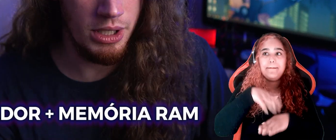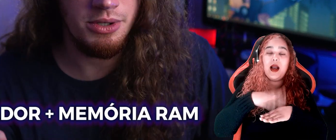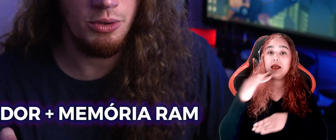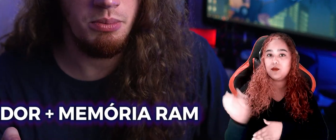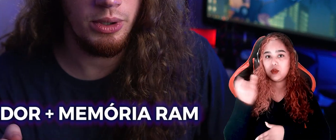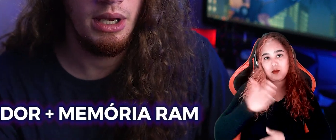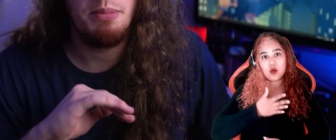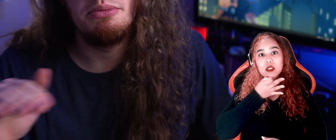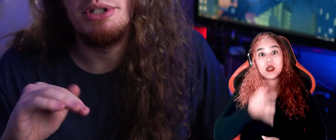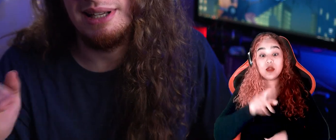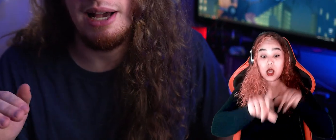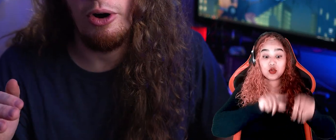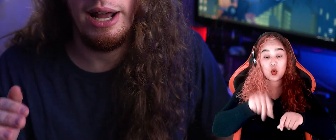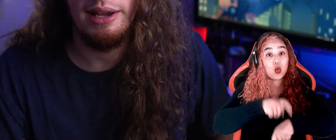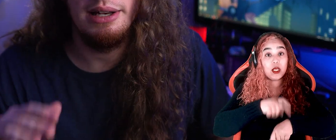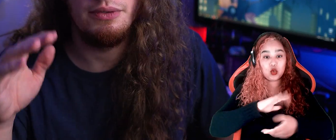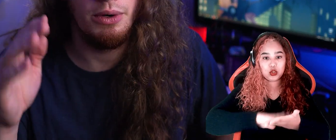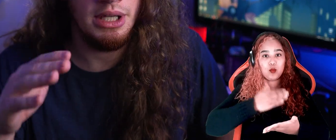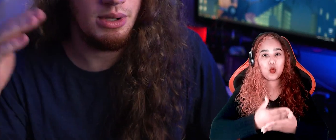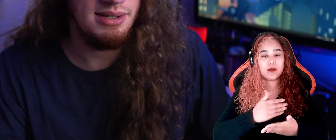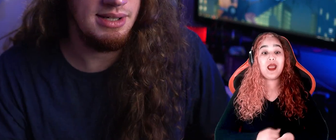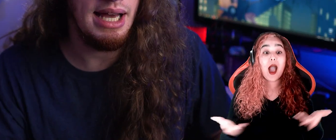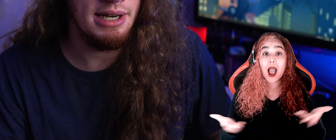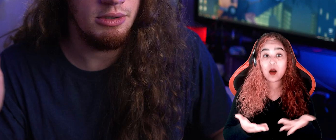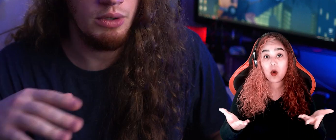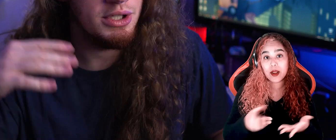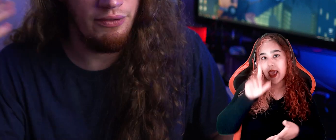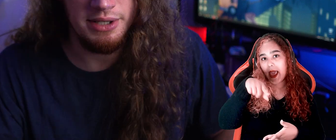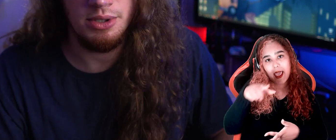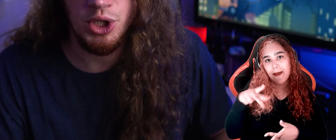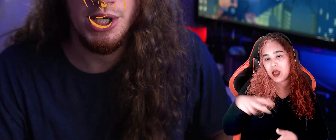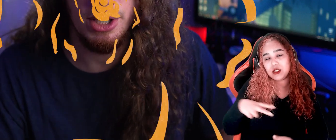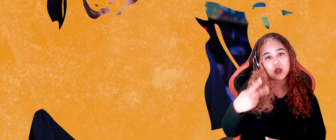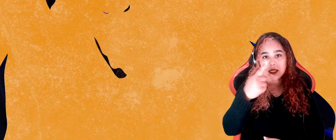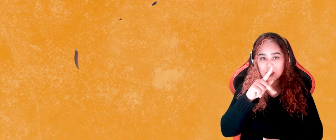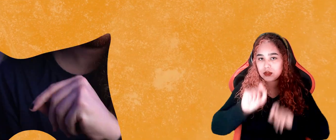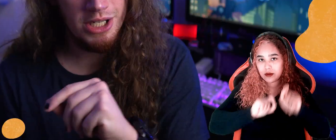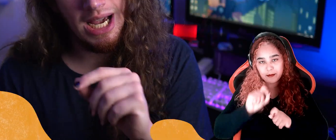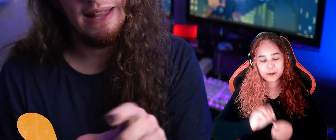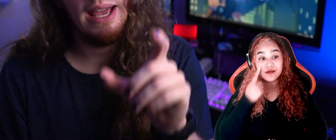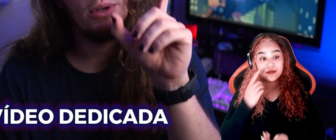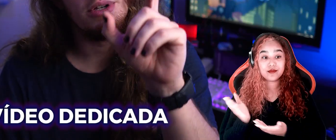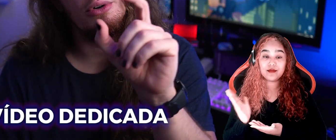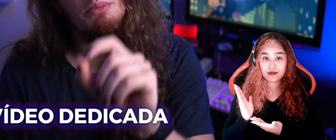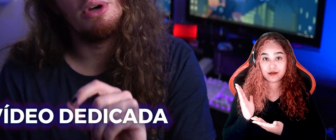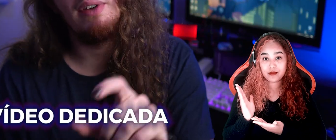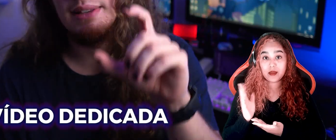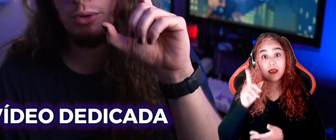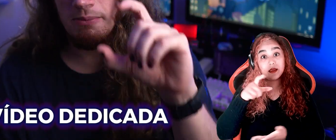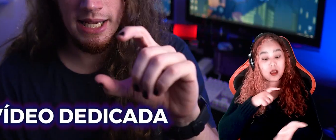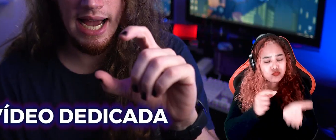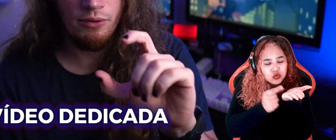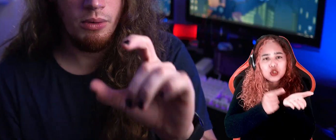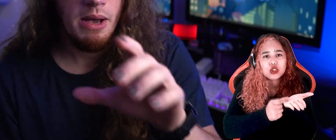você fazer a escolha do seu notebook. Os próximos itens agora, eles vão da sua necessidade e do que você faz no seu dia a dia. Placa de vídeo dedicada é quando o seu notebook